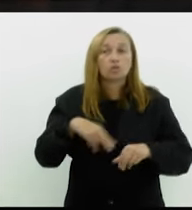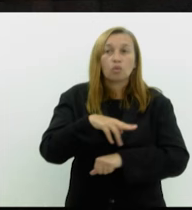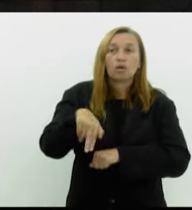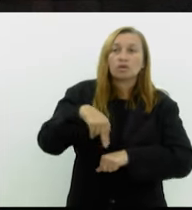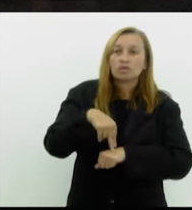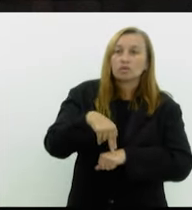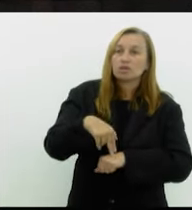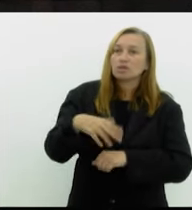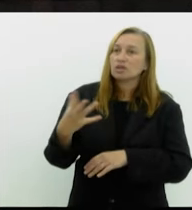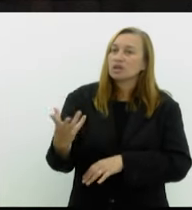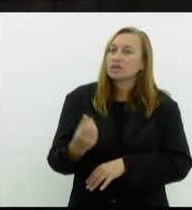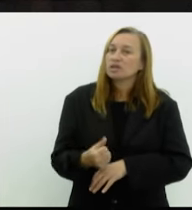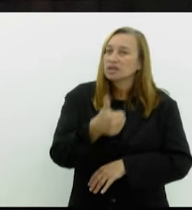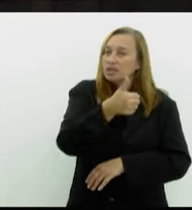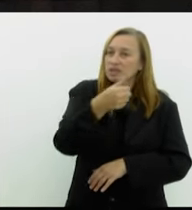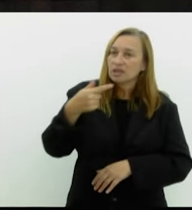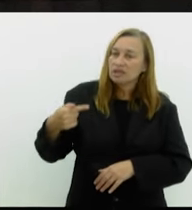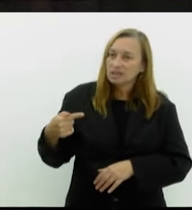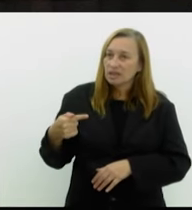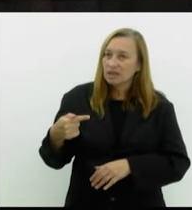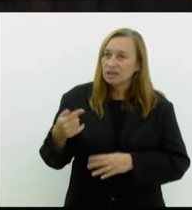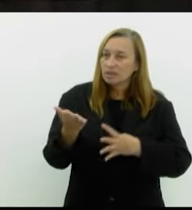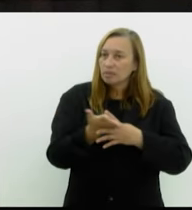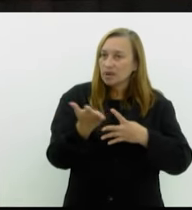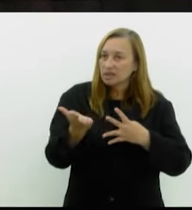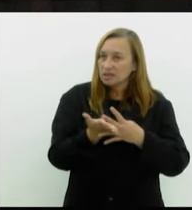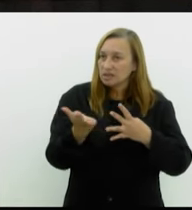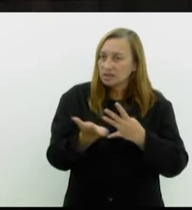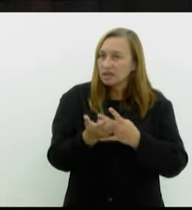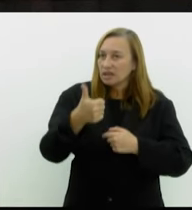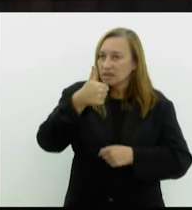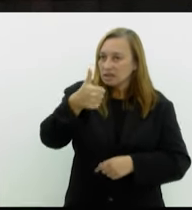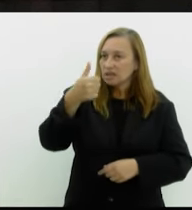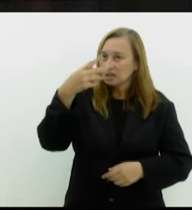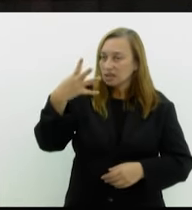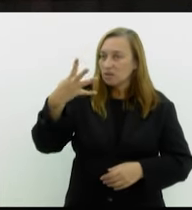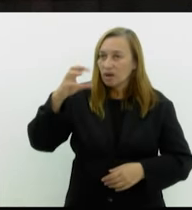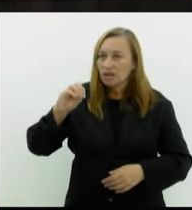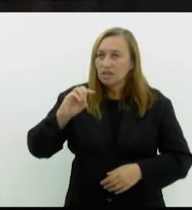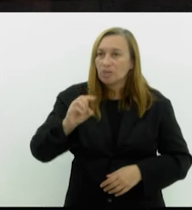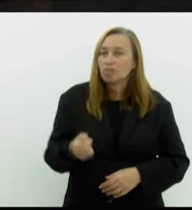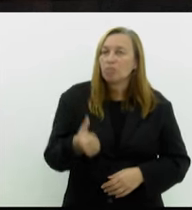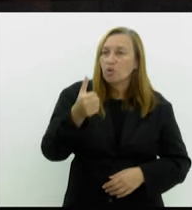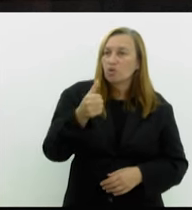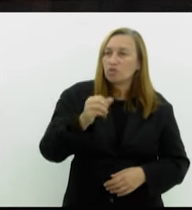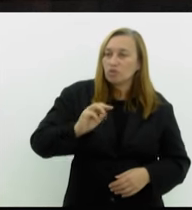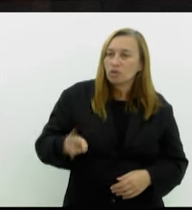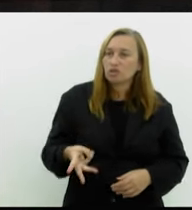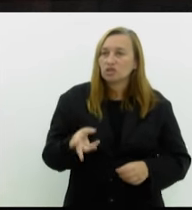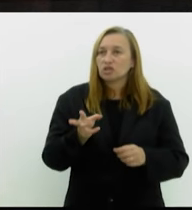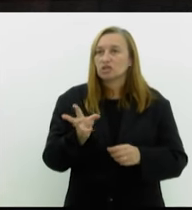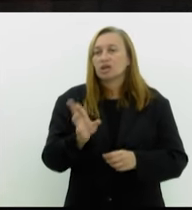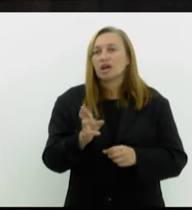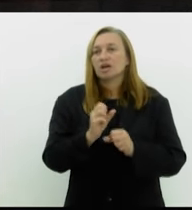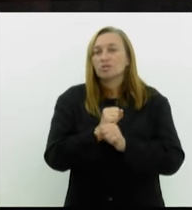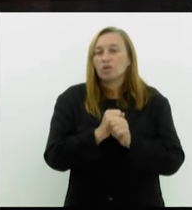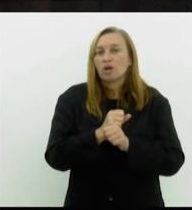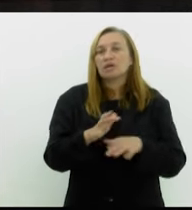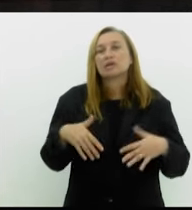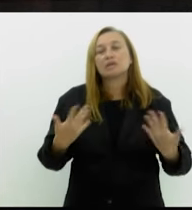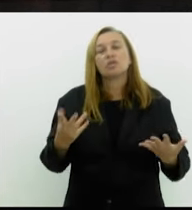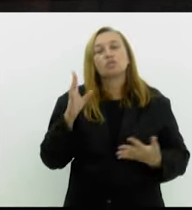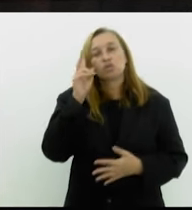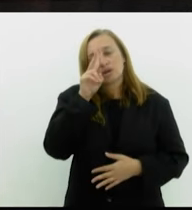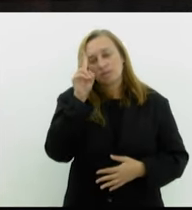de receber lá 17 parcelas de 140 e poucos milhões de reais por ano. Então, só